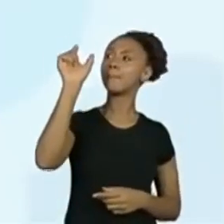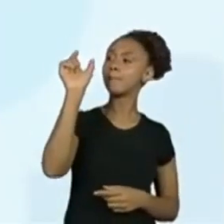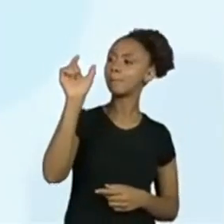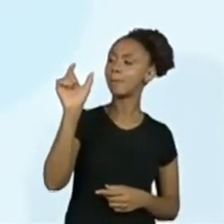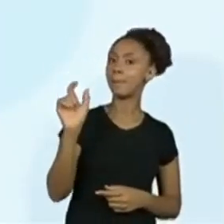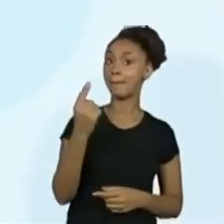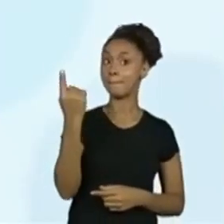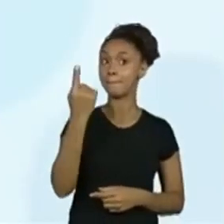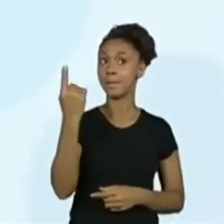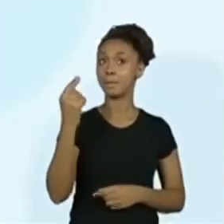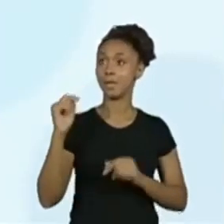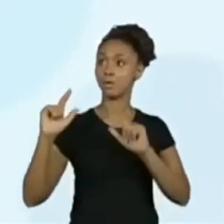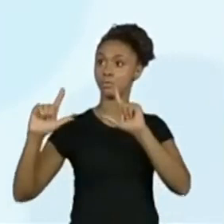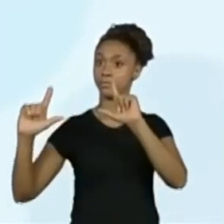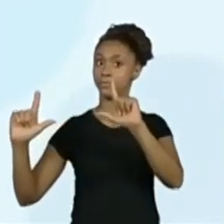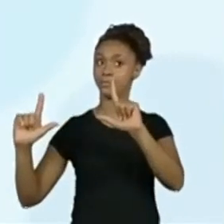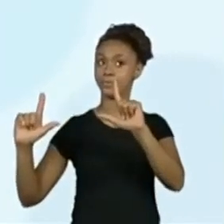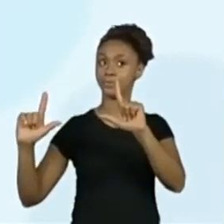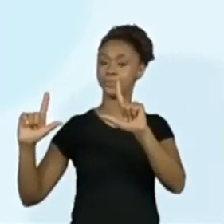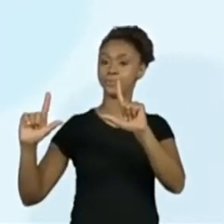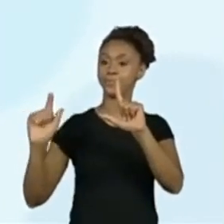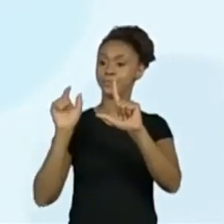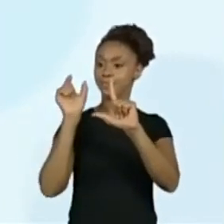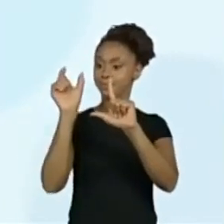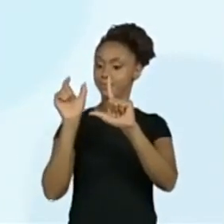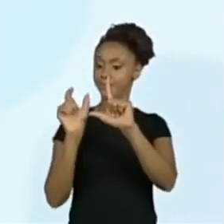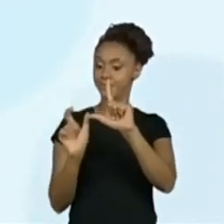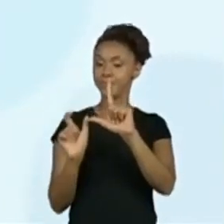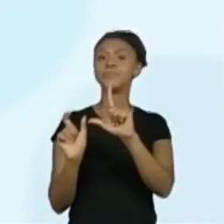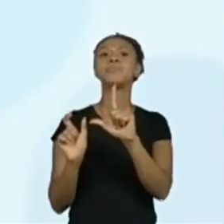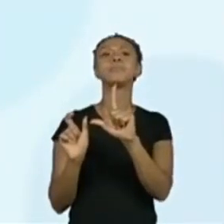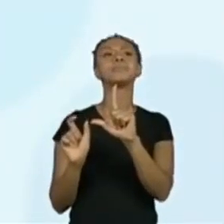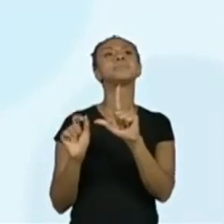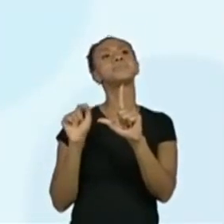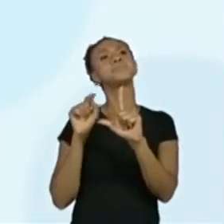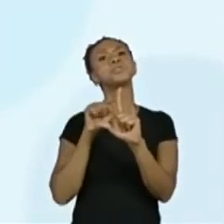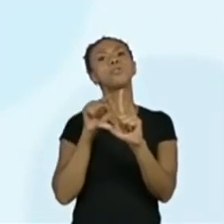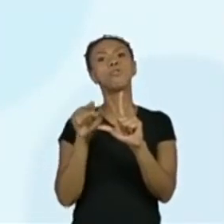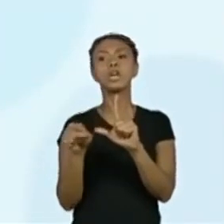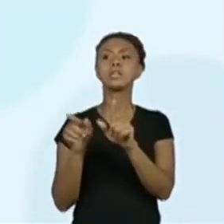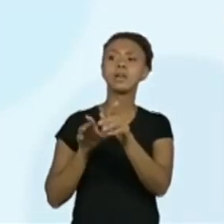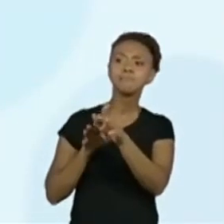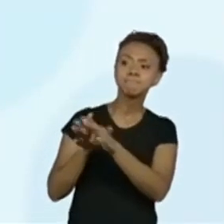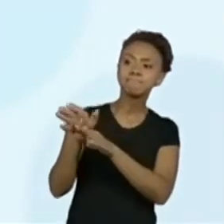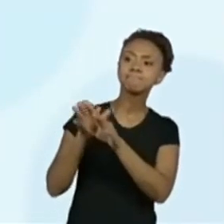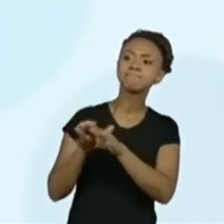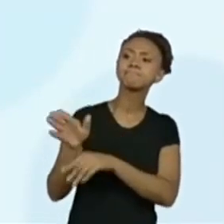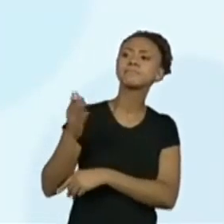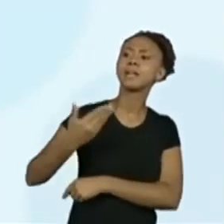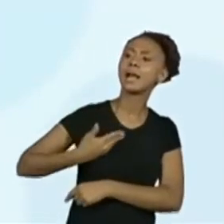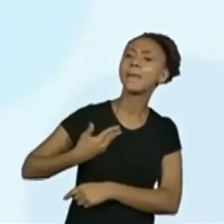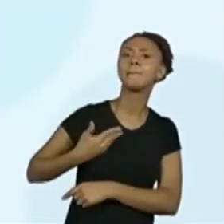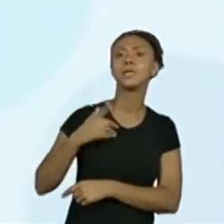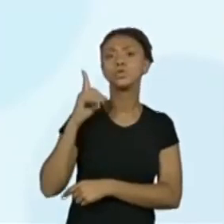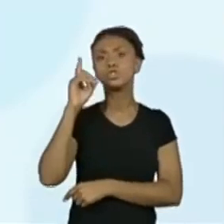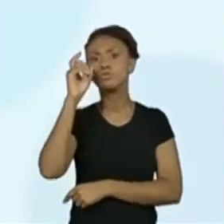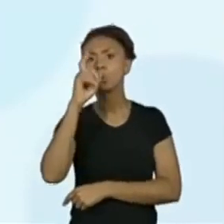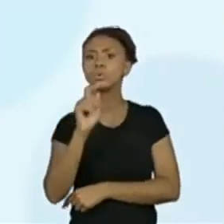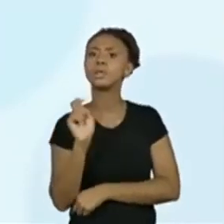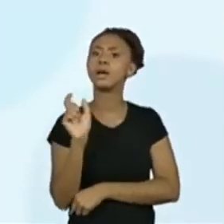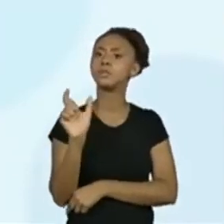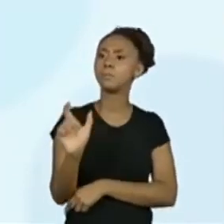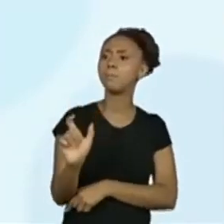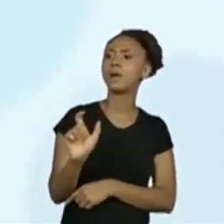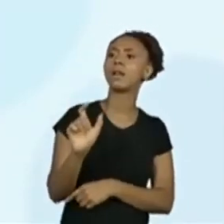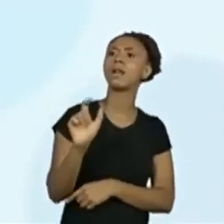Se você, aqui ó, só essa primeira aqui. Se você fosse orientar um amigo que tem dificuldade em escrever palavras com